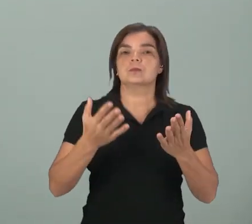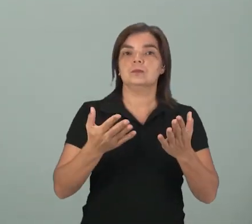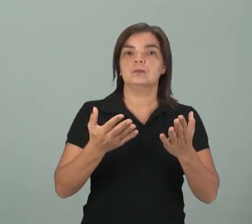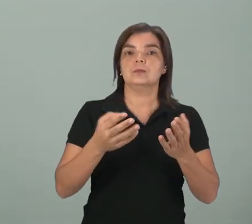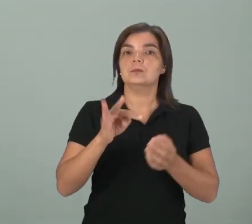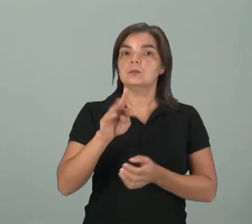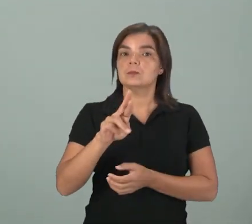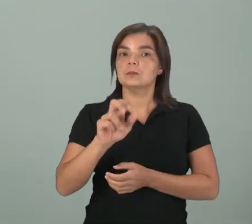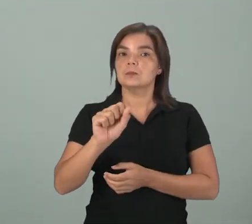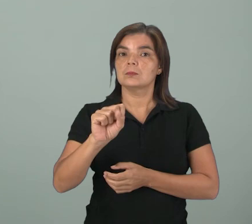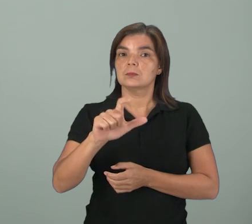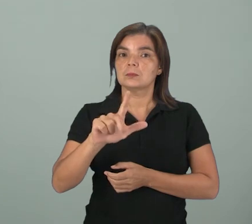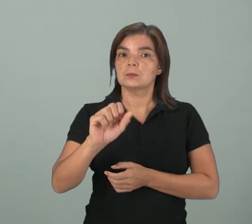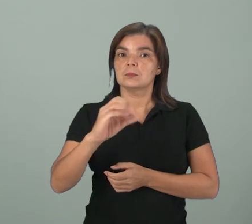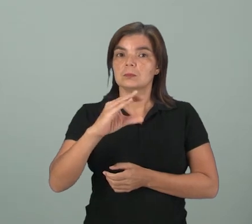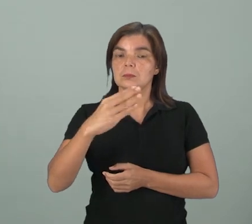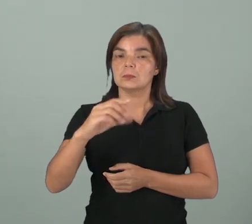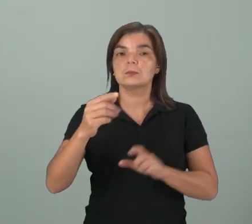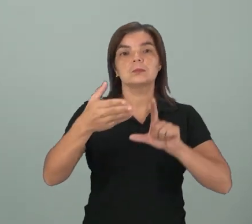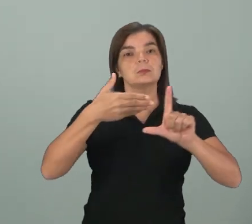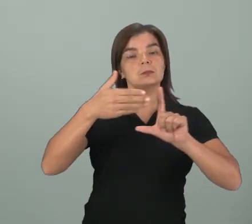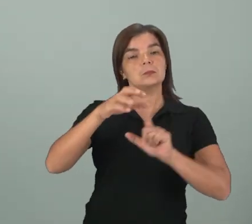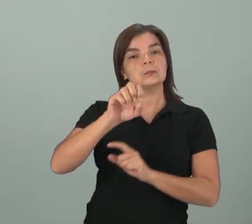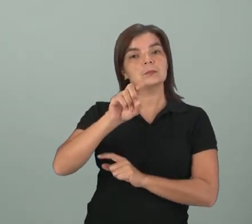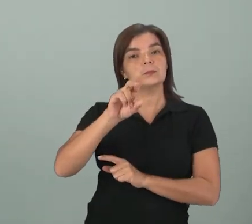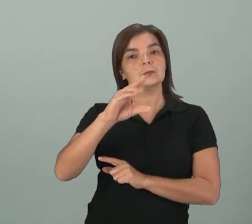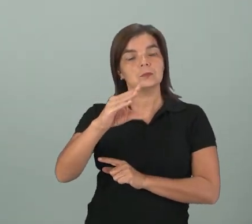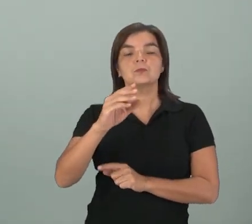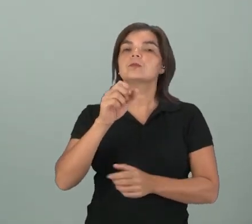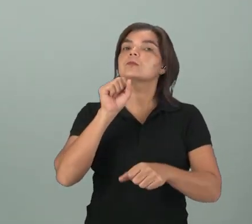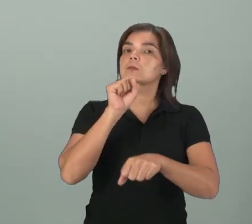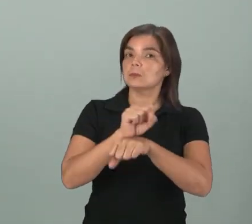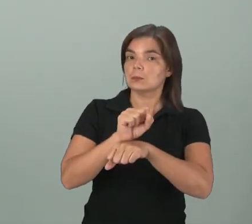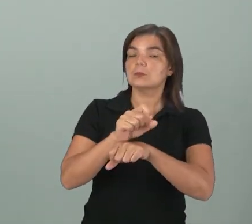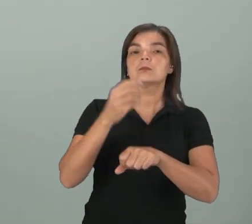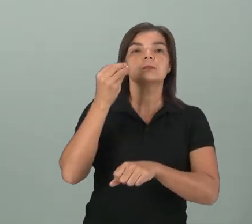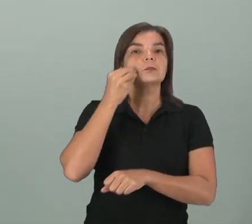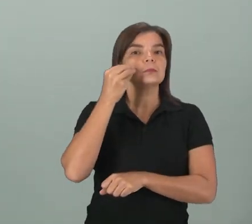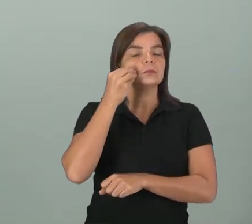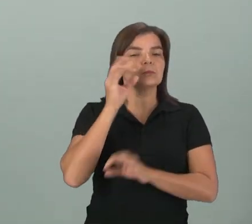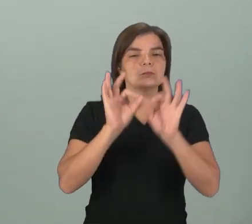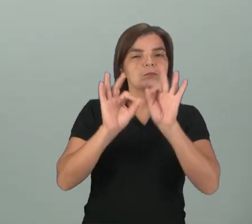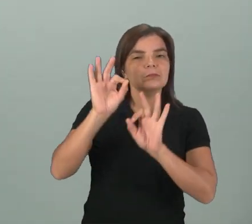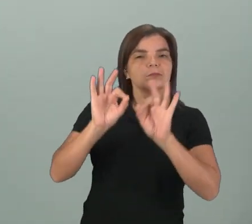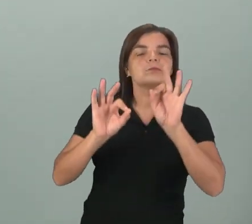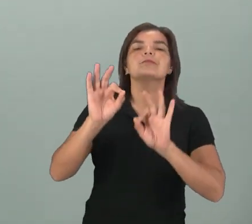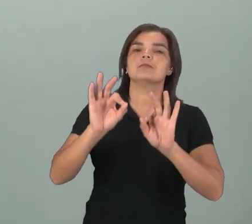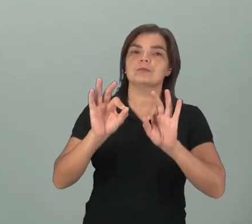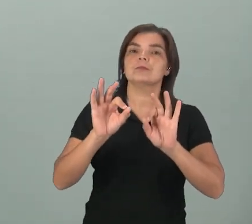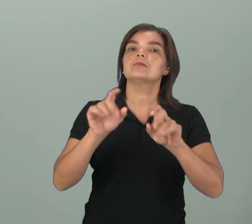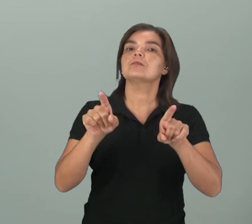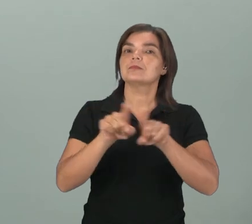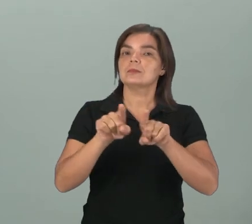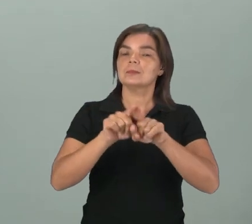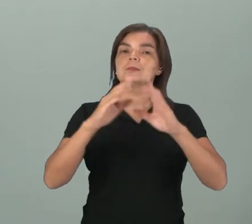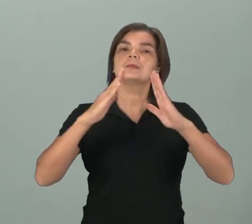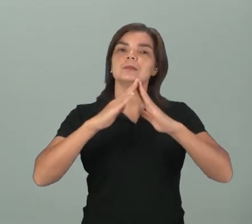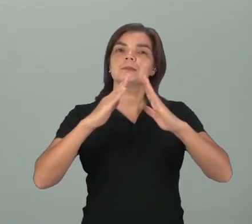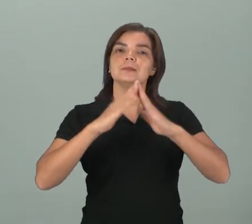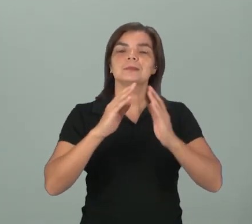dessa translação, você pode acessar nossa plataforma Educ e pausando o vídeo e tentar construir essa translação em